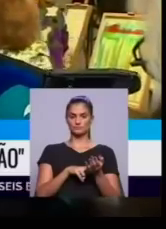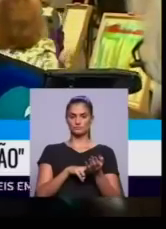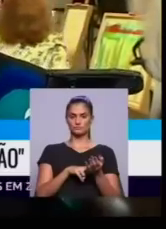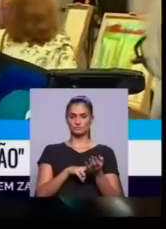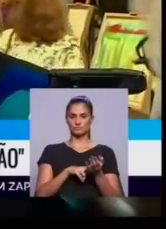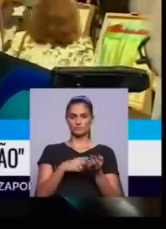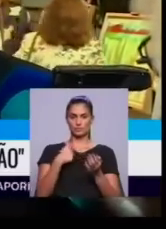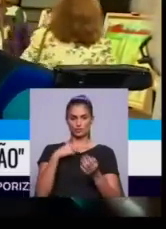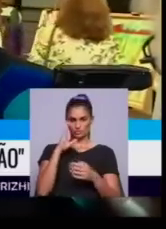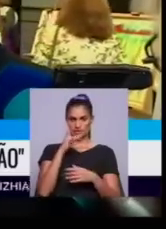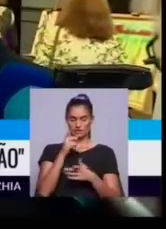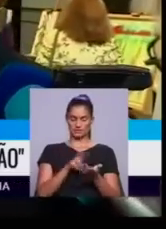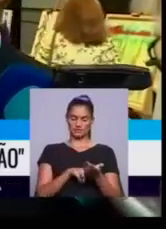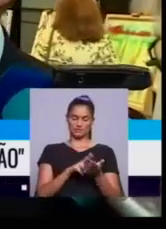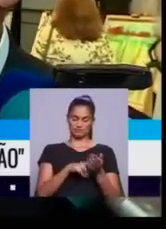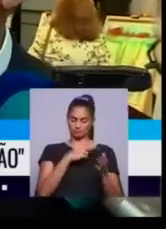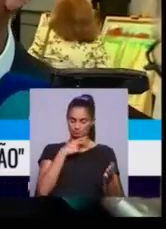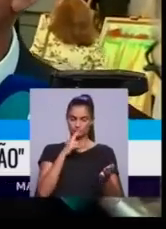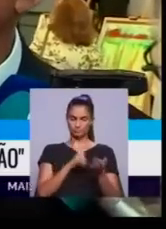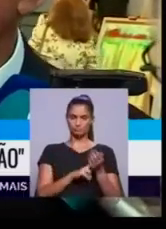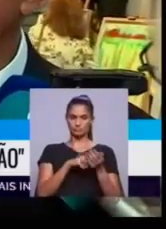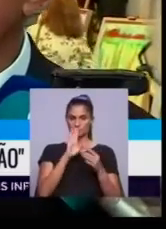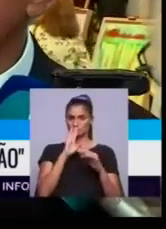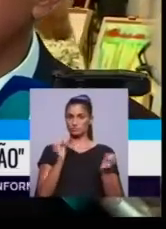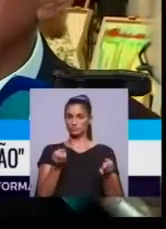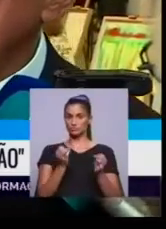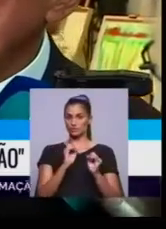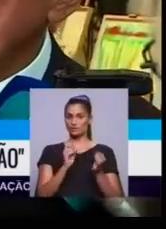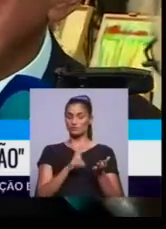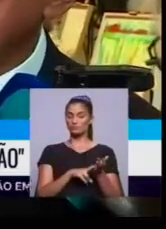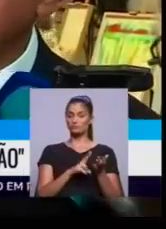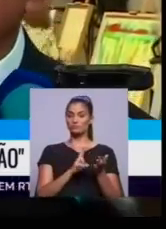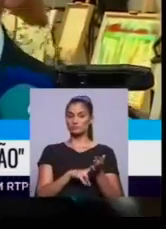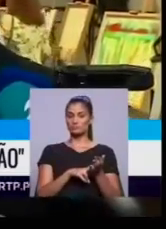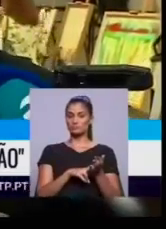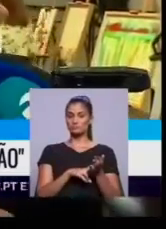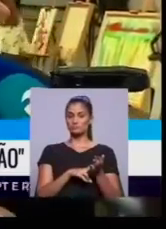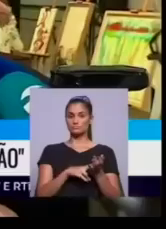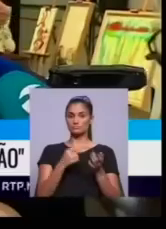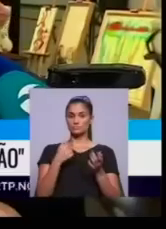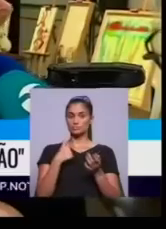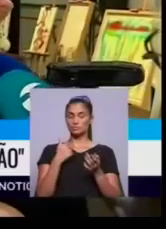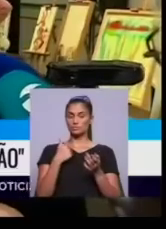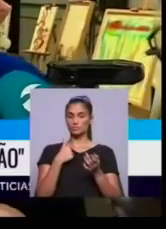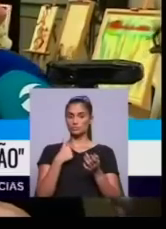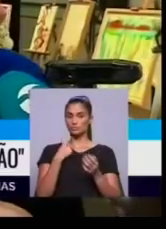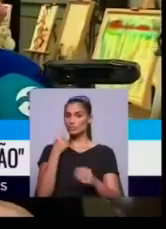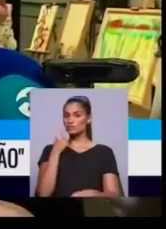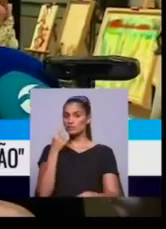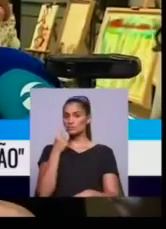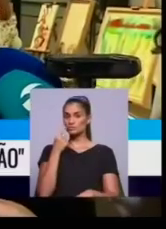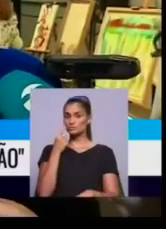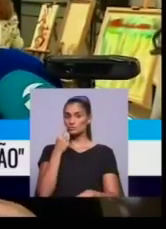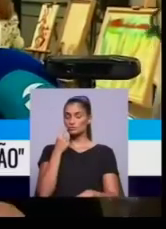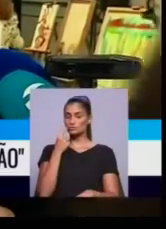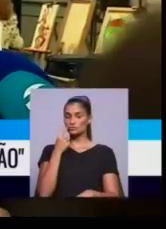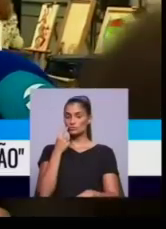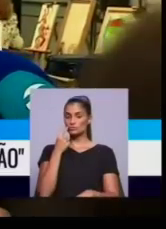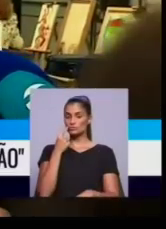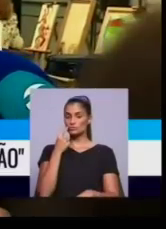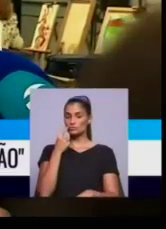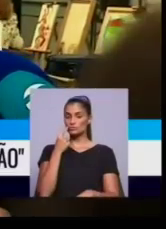eu reconheço essa razão se não tiver razão então eu naturalmente estou atento com alguma parte do meu